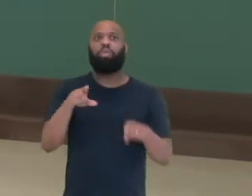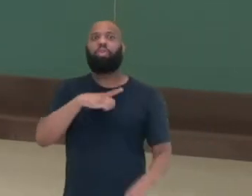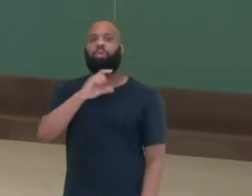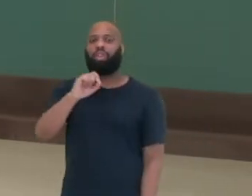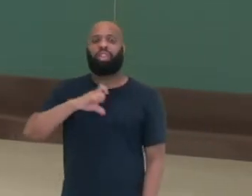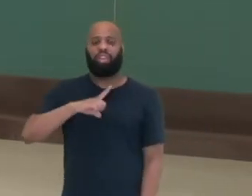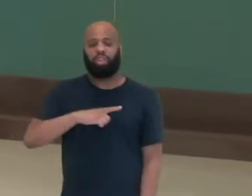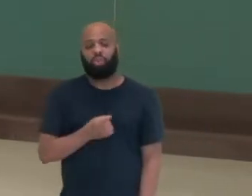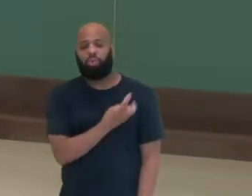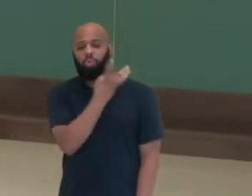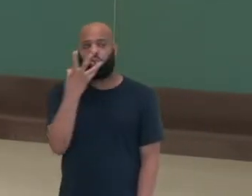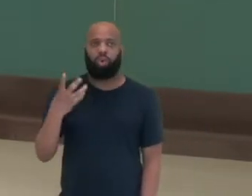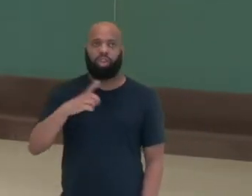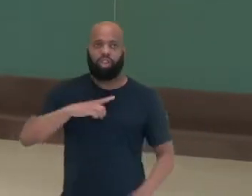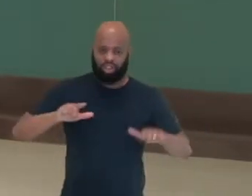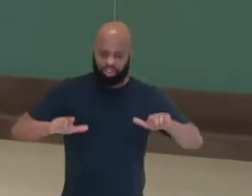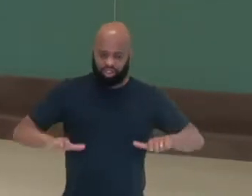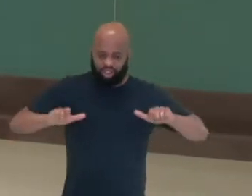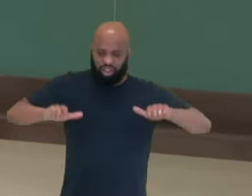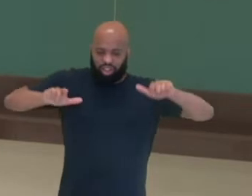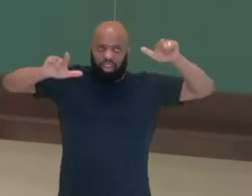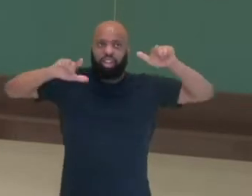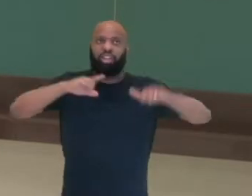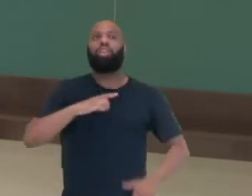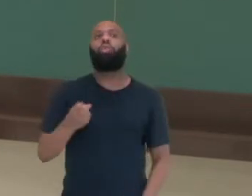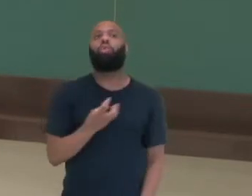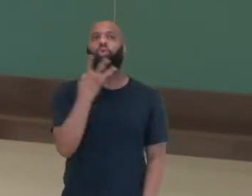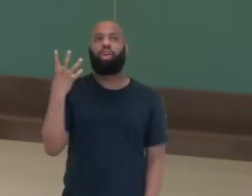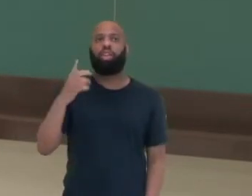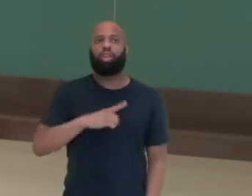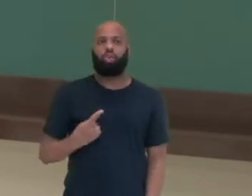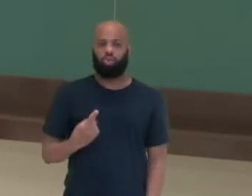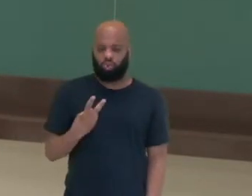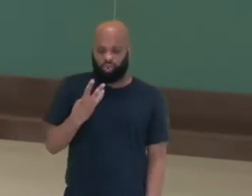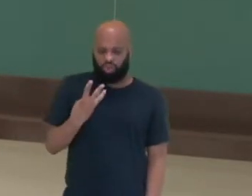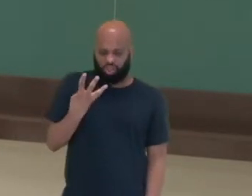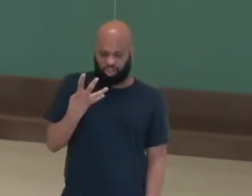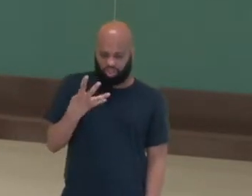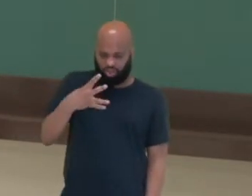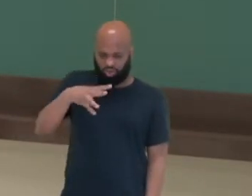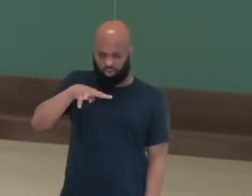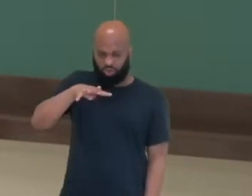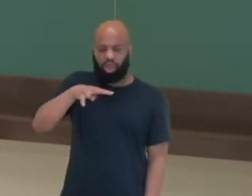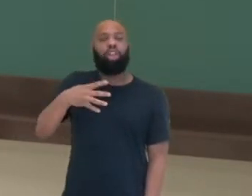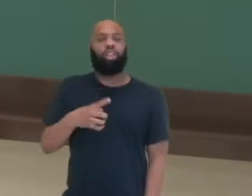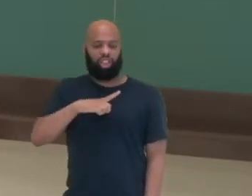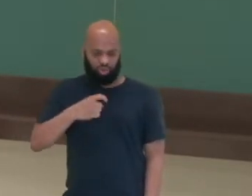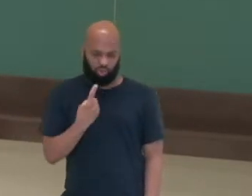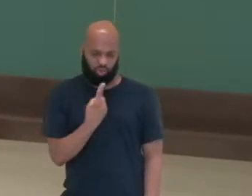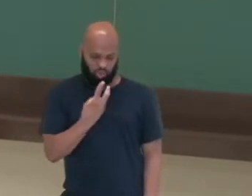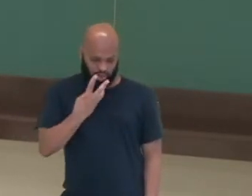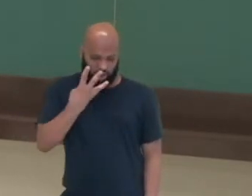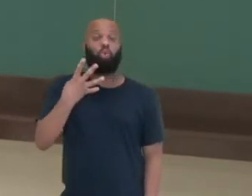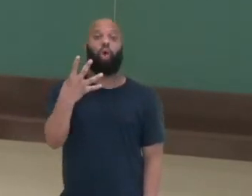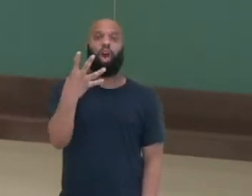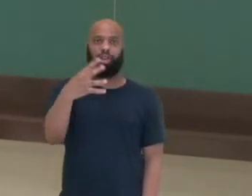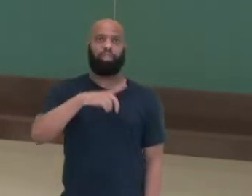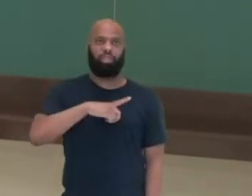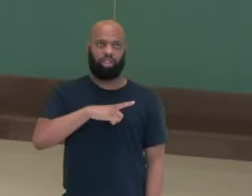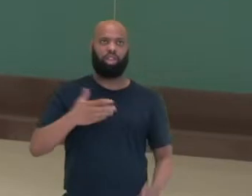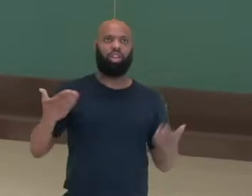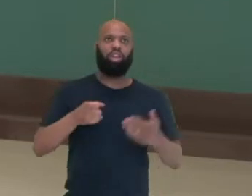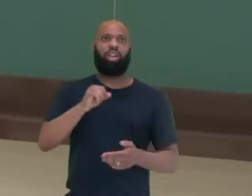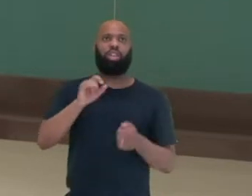tem a quantidade de camadas que tem nesse empilhamento, né? Ó, uma, duas, três, quatro. Então, se a gente multiplicar,